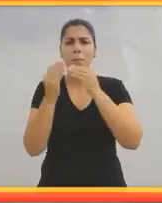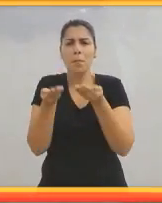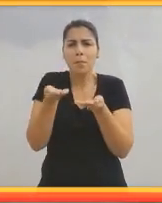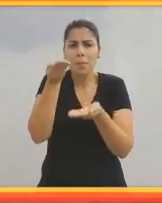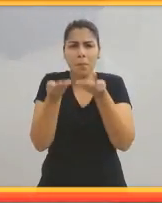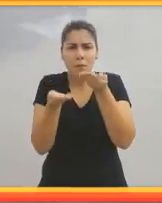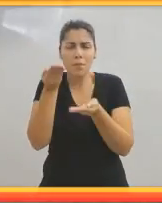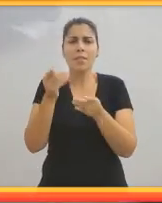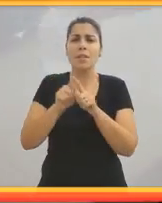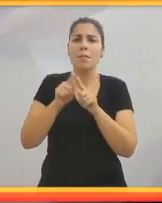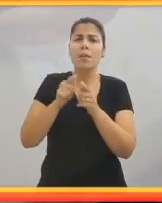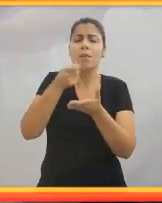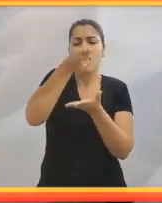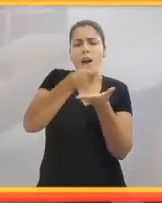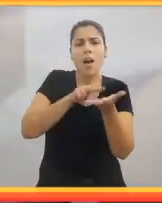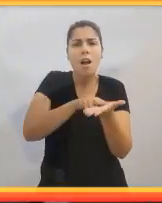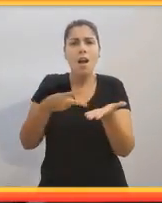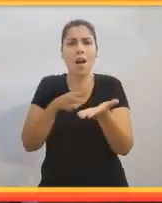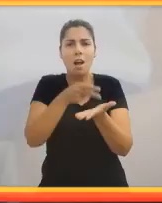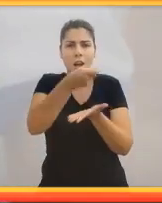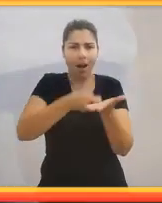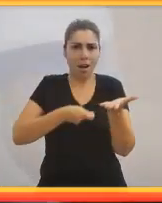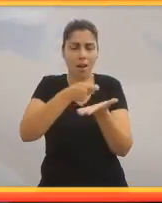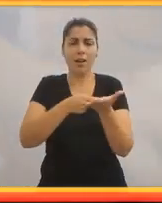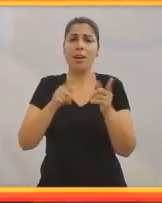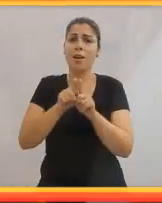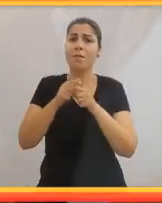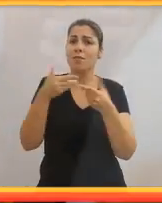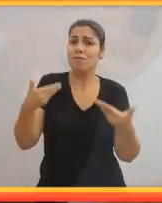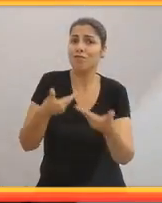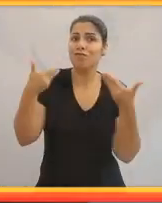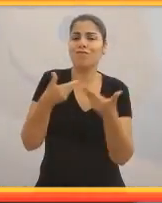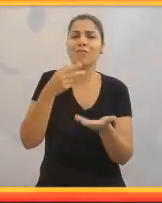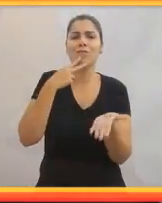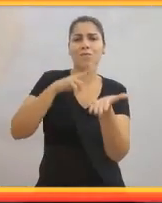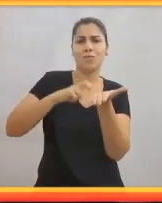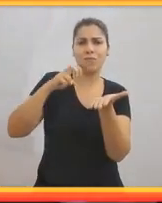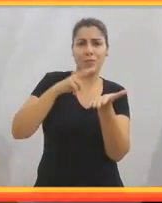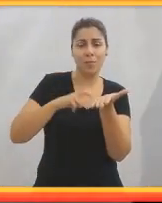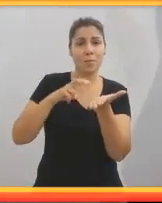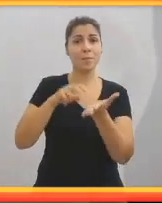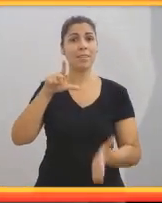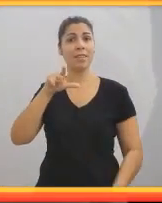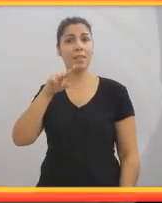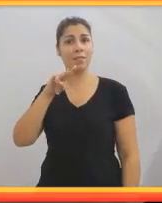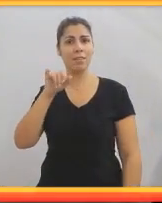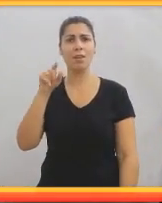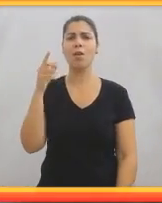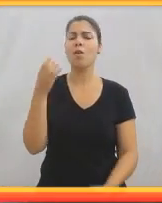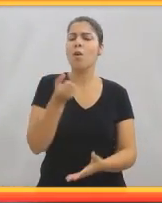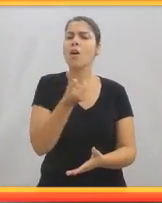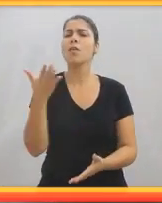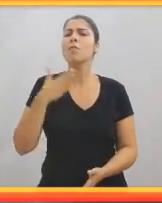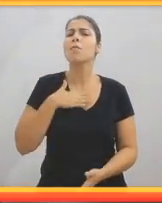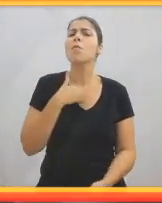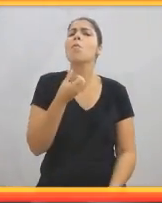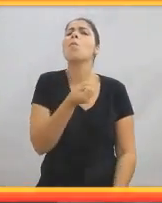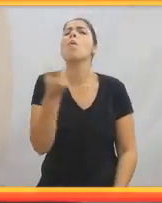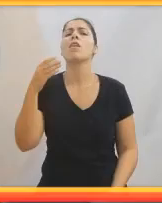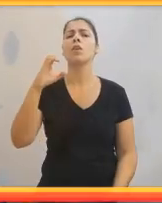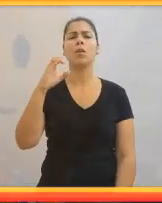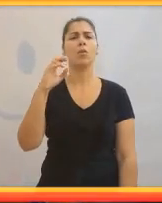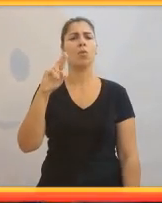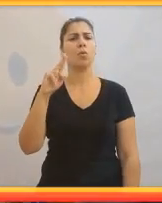aprendizagem. O cálculo matemático, as unidades de medida, a interpretação de texto, o enriquecimento do